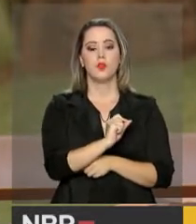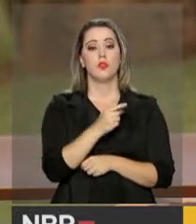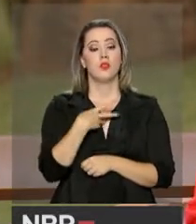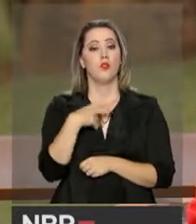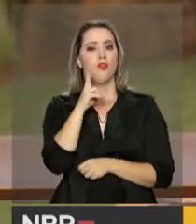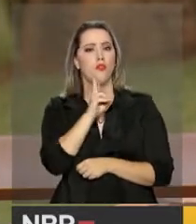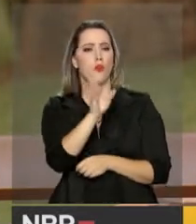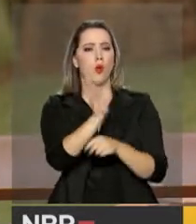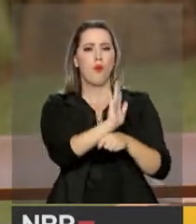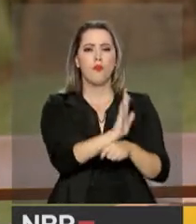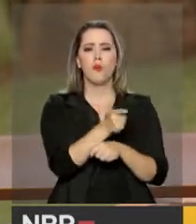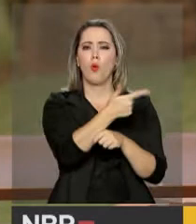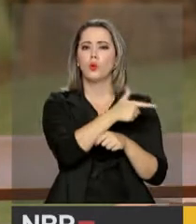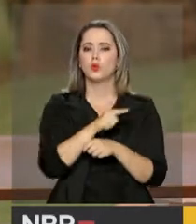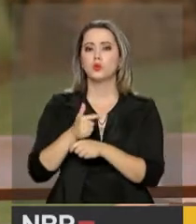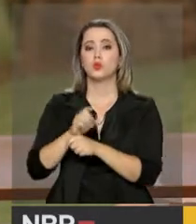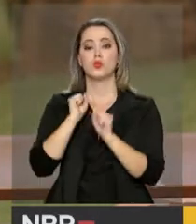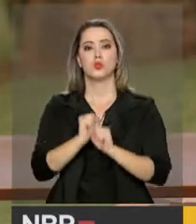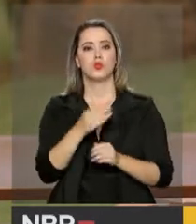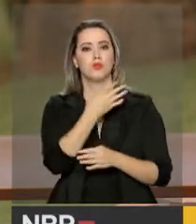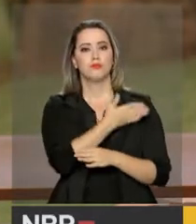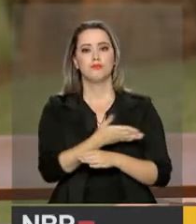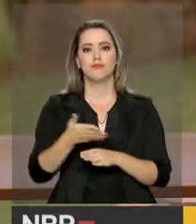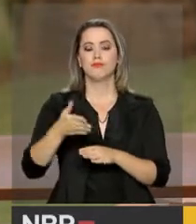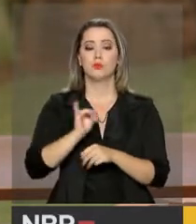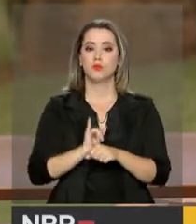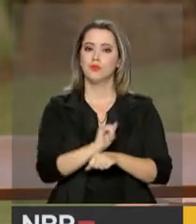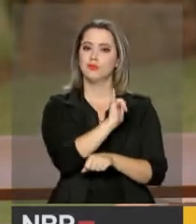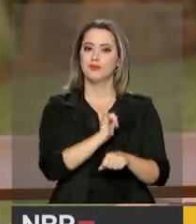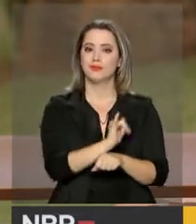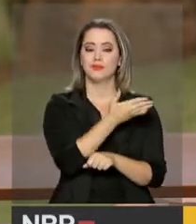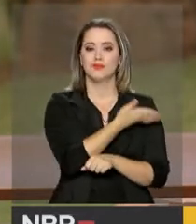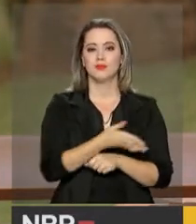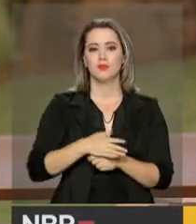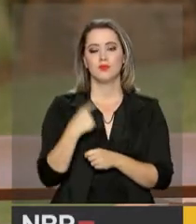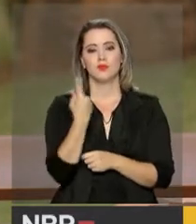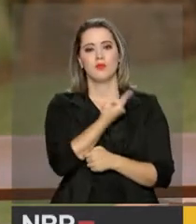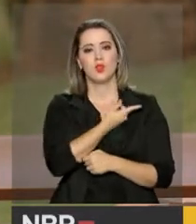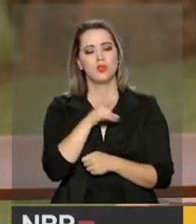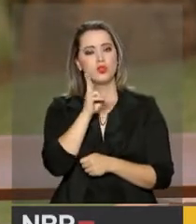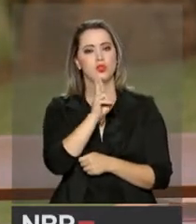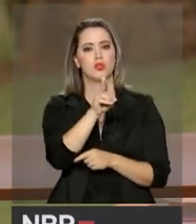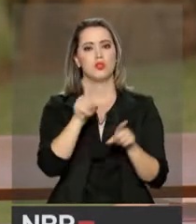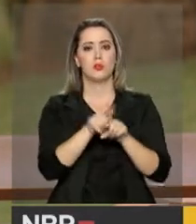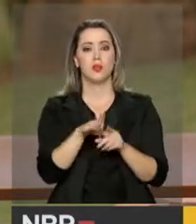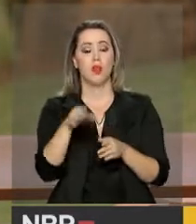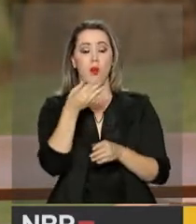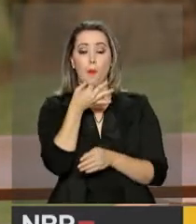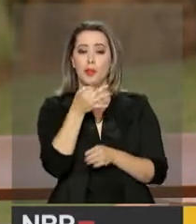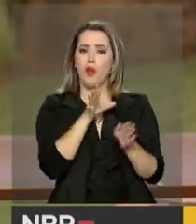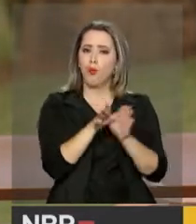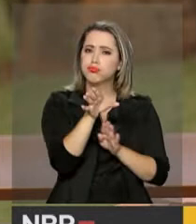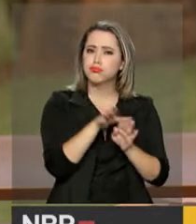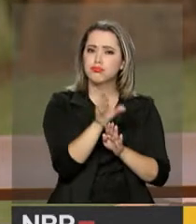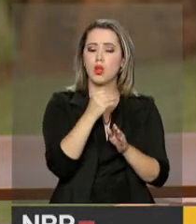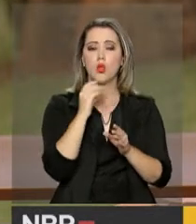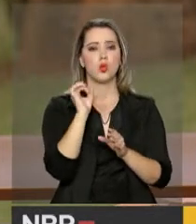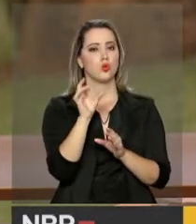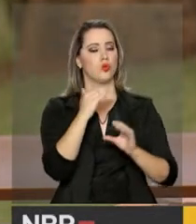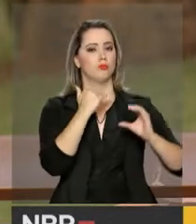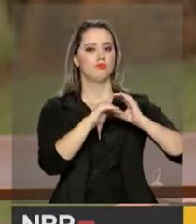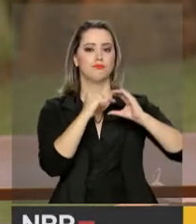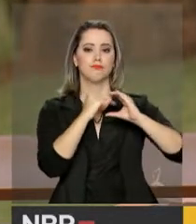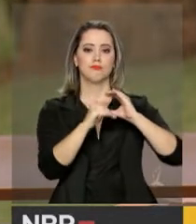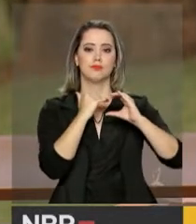Para rever esse e outros programas, é só entrar no nosso canal no YouTube. E a gente também conta com a sua sugestão de entrevista. Basta enviar